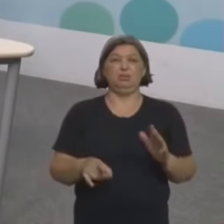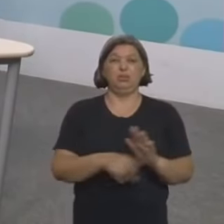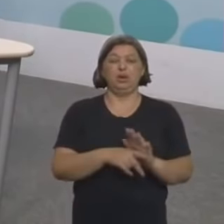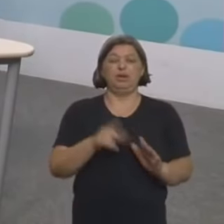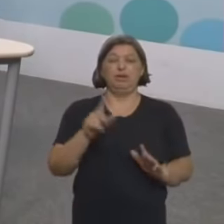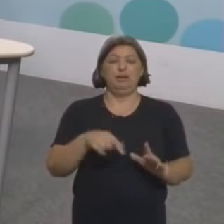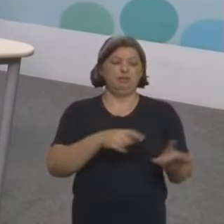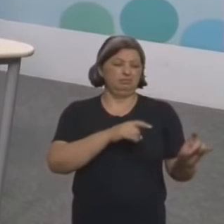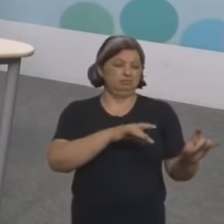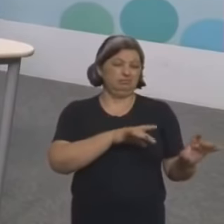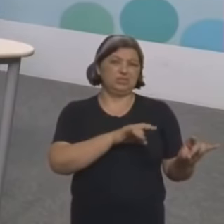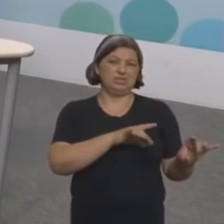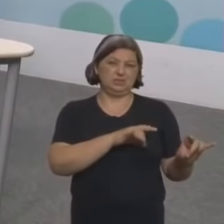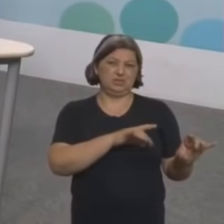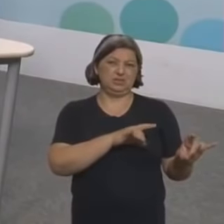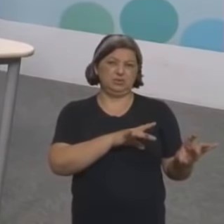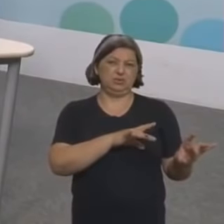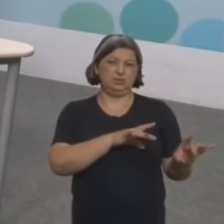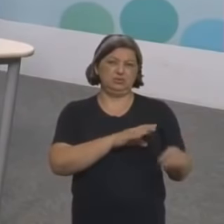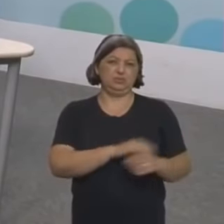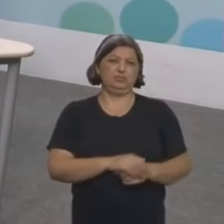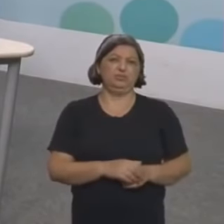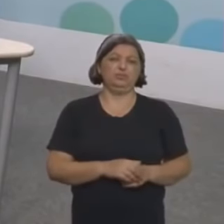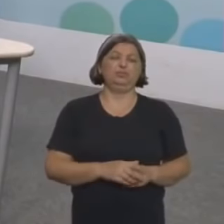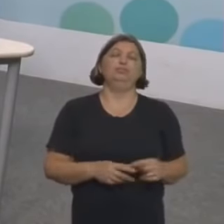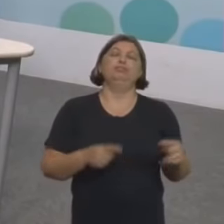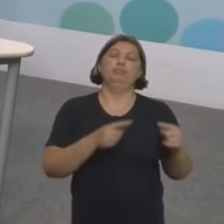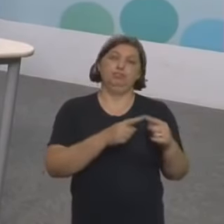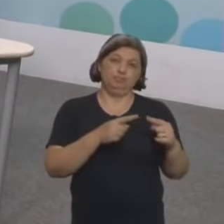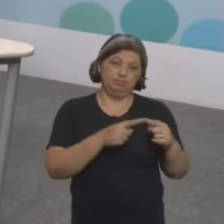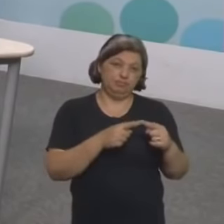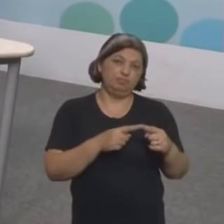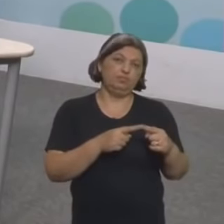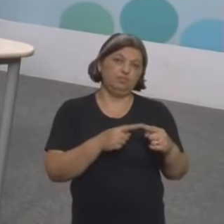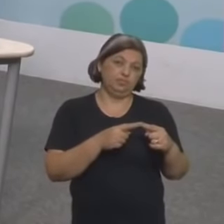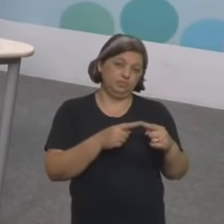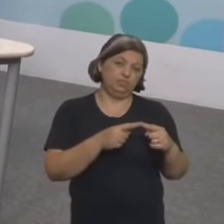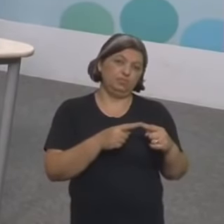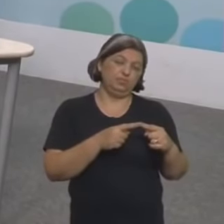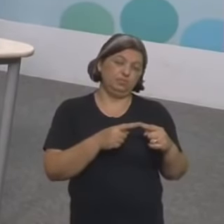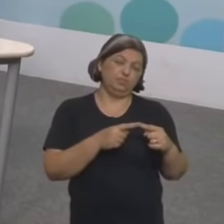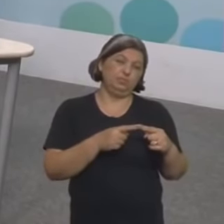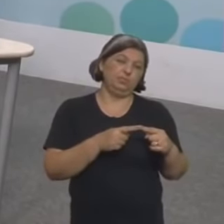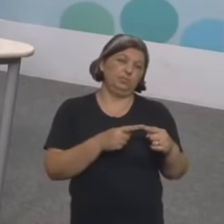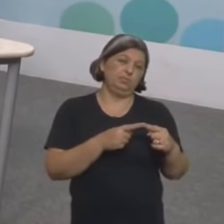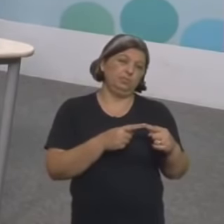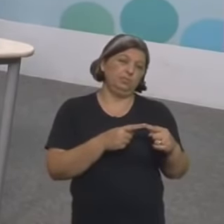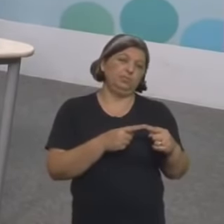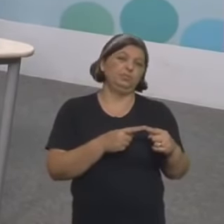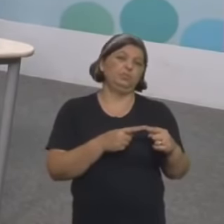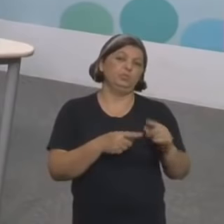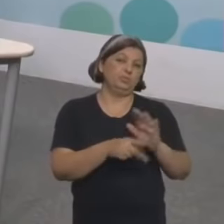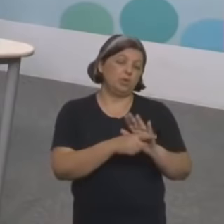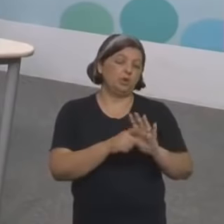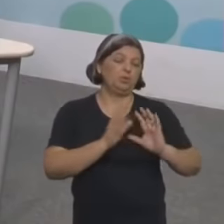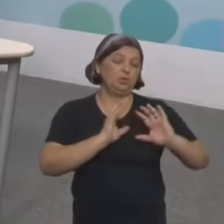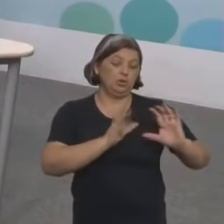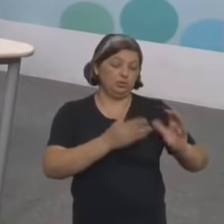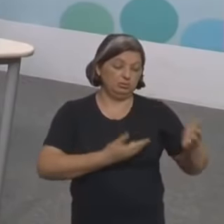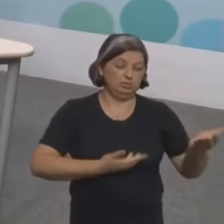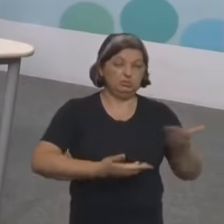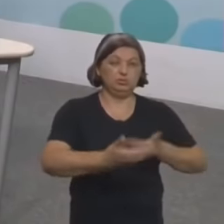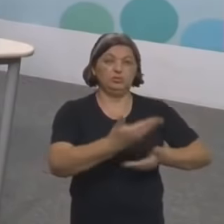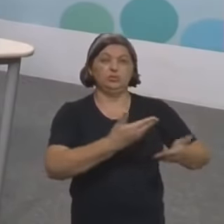específico, né, que está relacionado a esse aspecto da convivência,